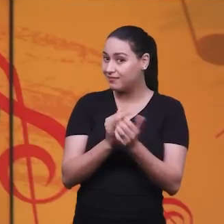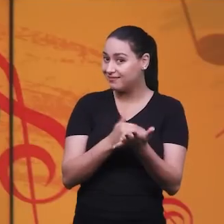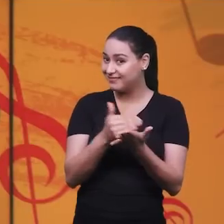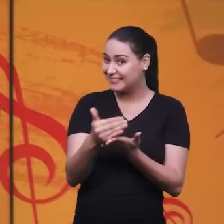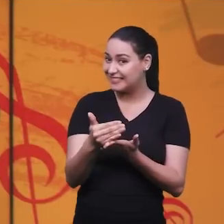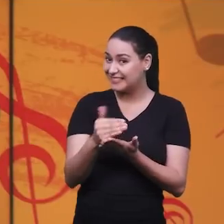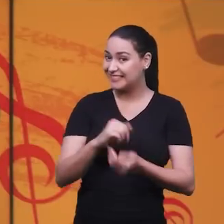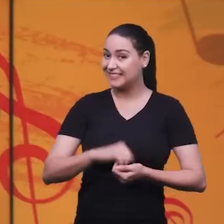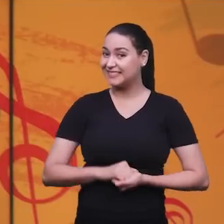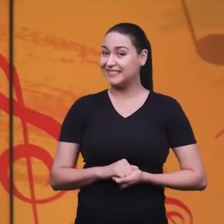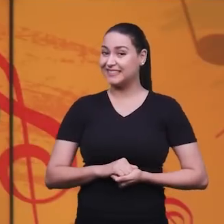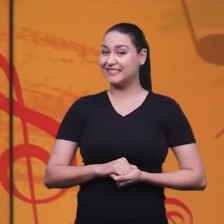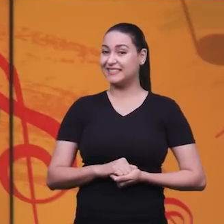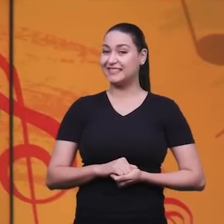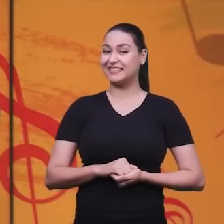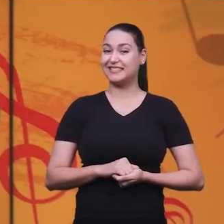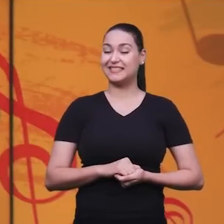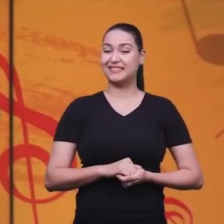lá?